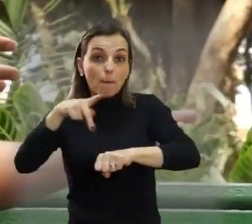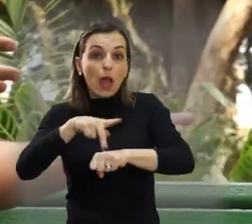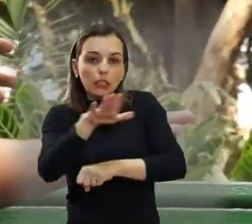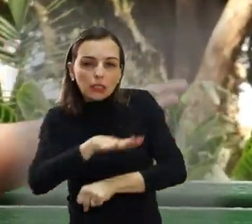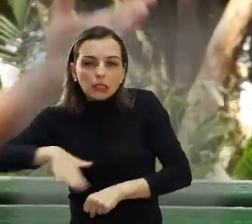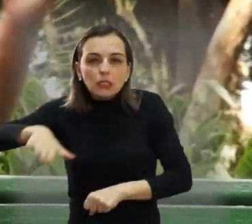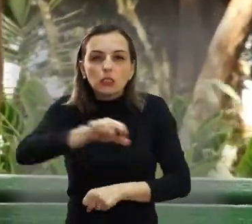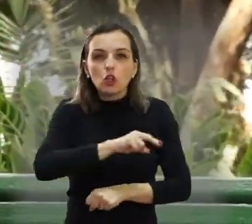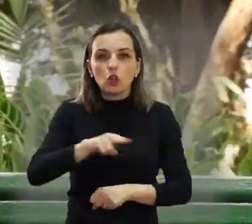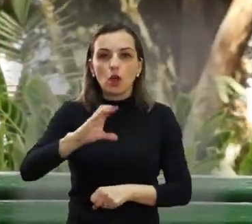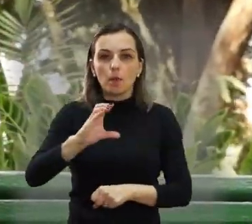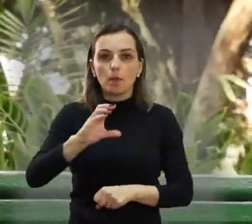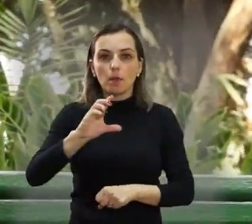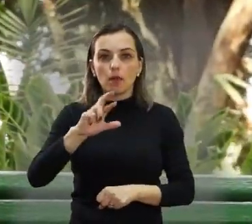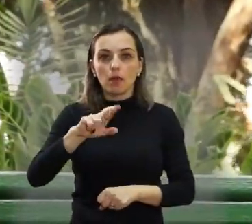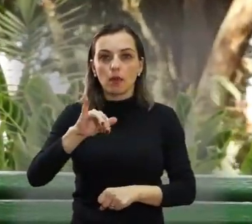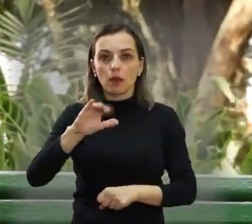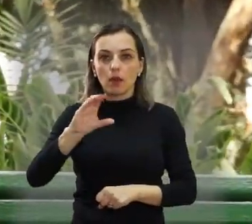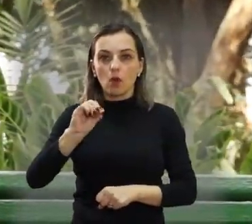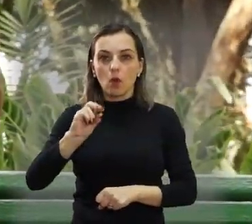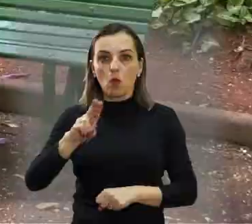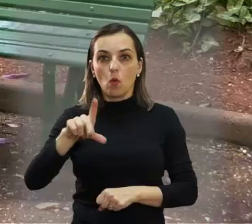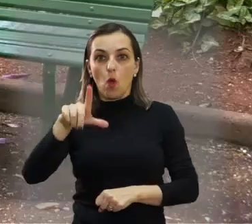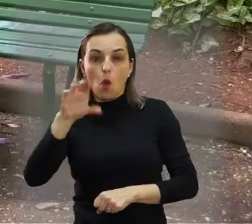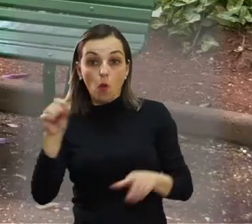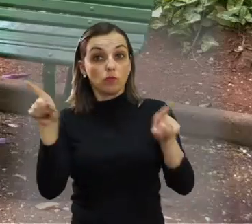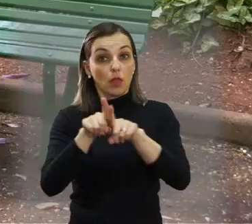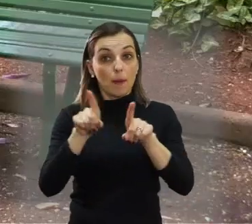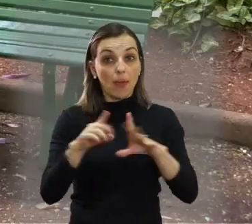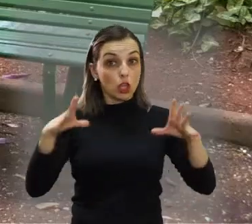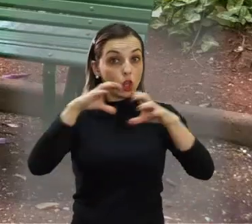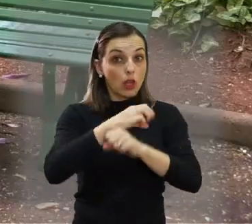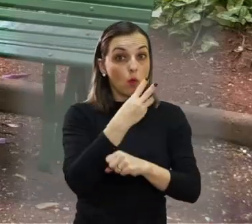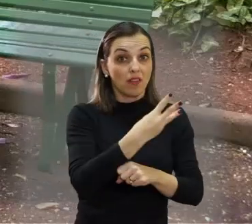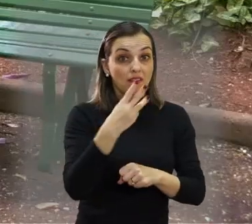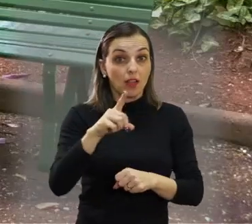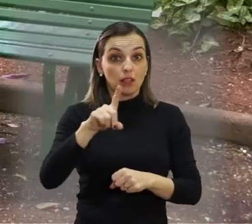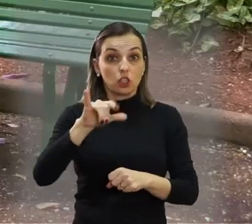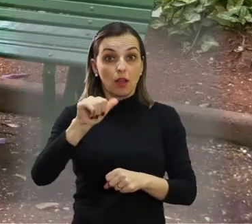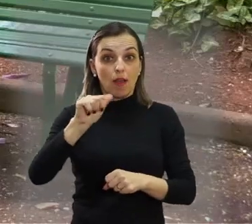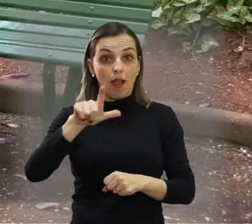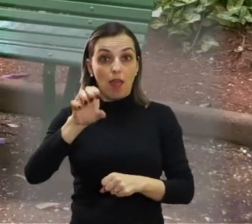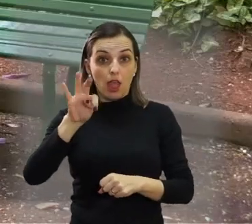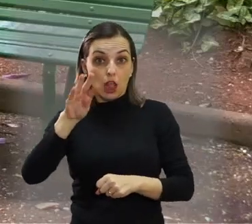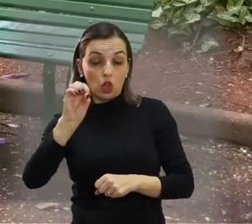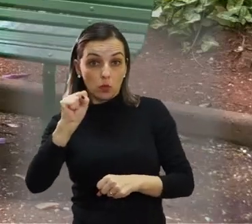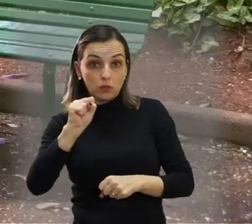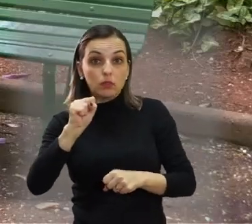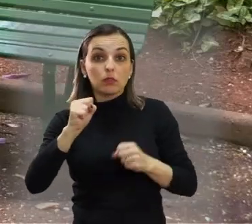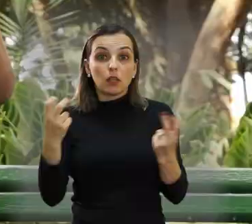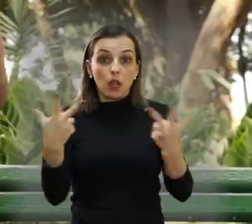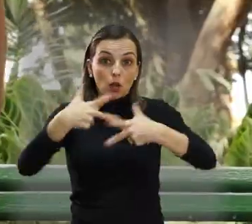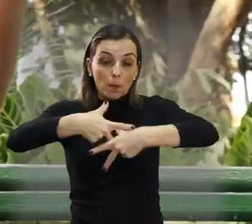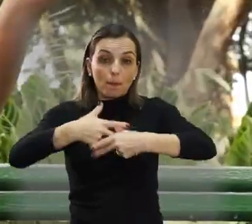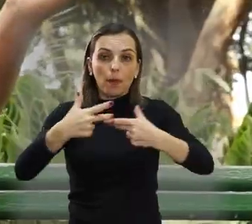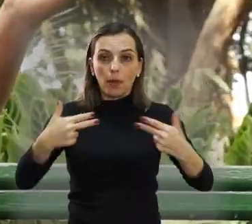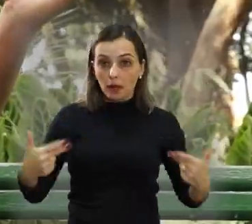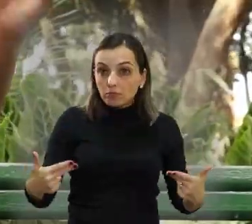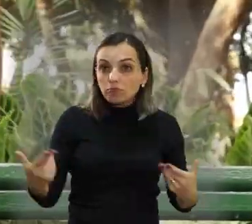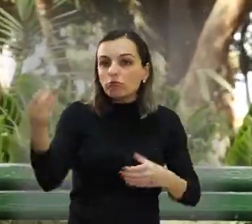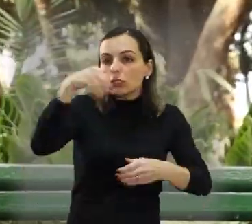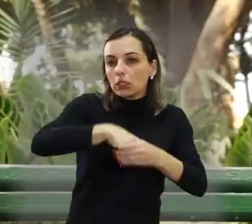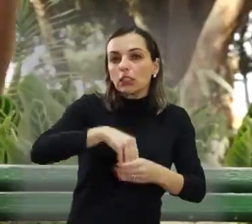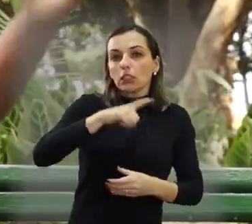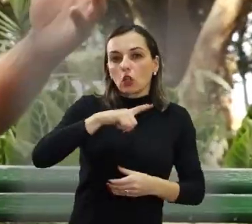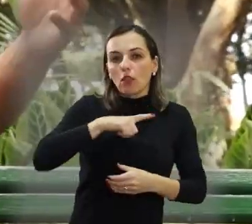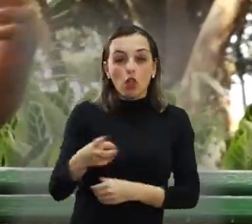língua oficial, o crioulo como língua nacional, porém ainda tem mais 33 dialetos falados dentro das etnias. É uma riqueza muito